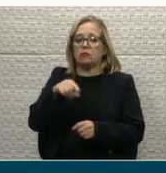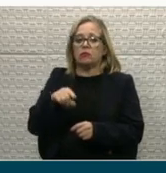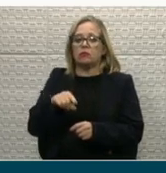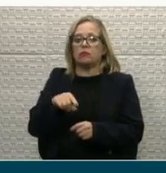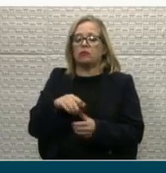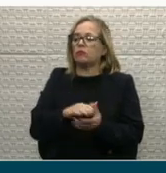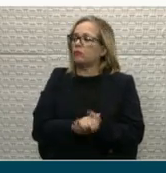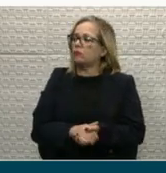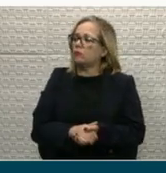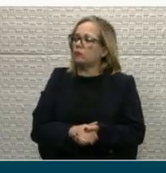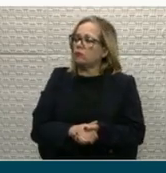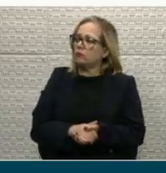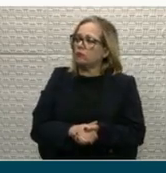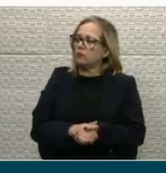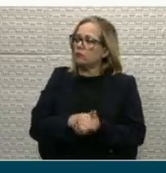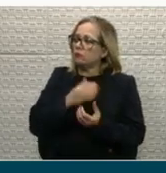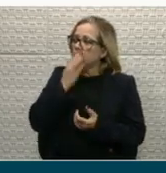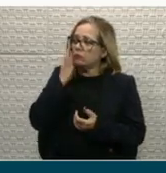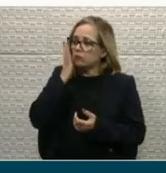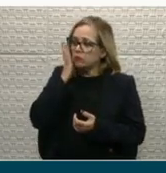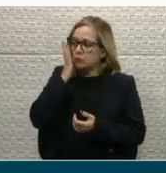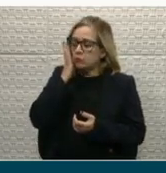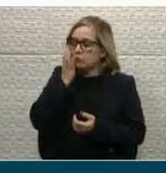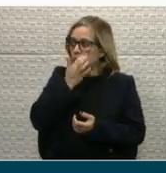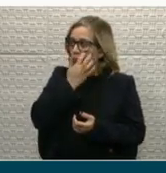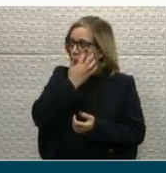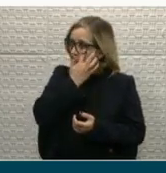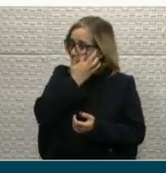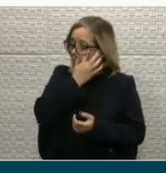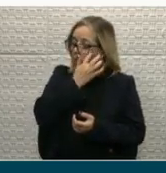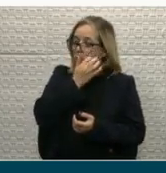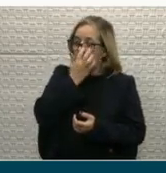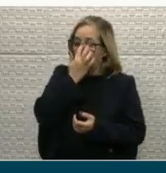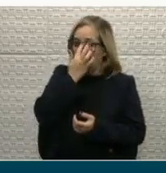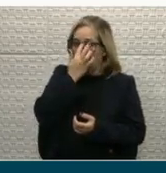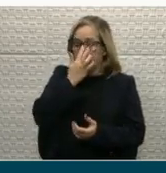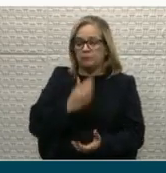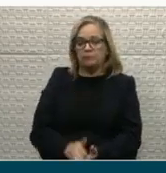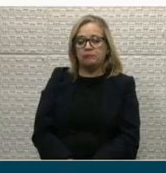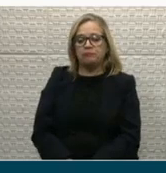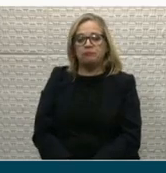2 menos lambda, 2, 0 e 1 menos lambda.